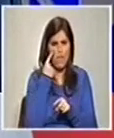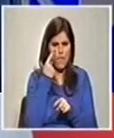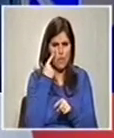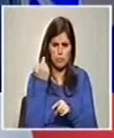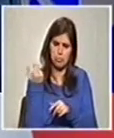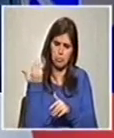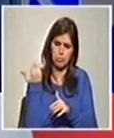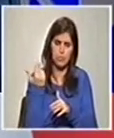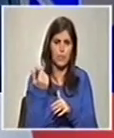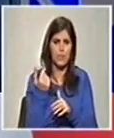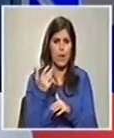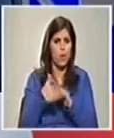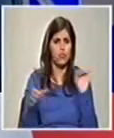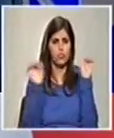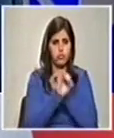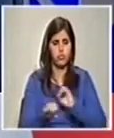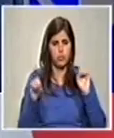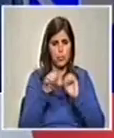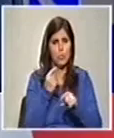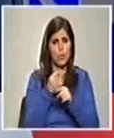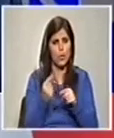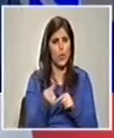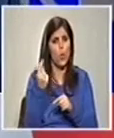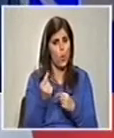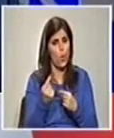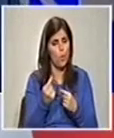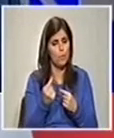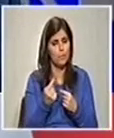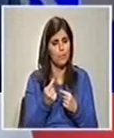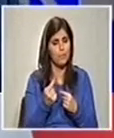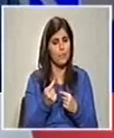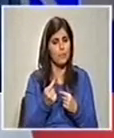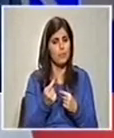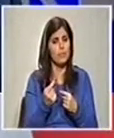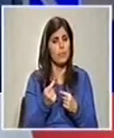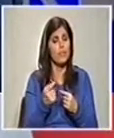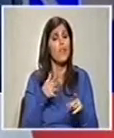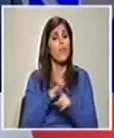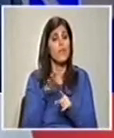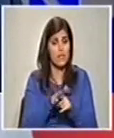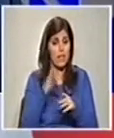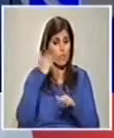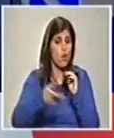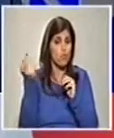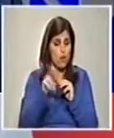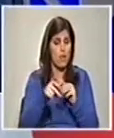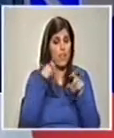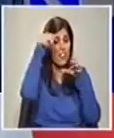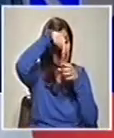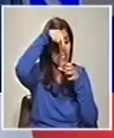recentemente que provavelmente não ocorreriam. Porque uma das grandes razões para esses acontecimentos ocorrerem é que dentro das próprias